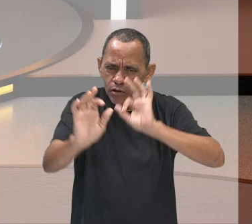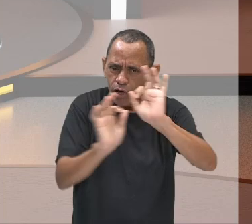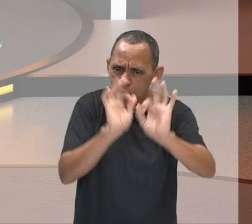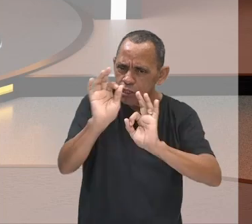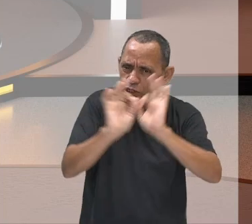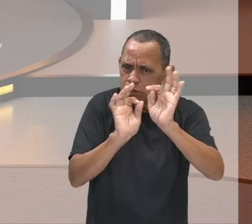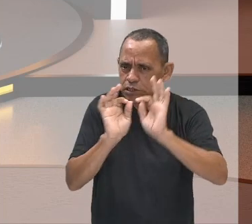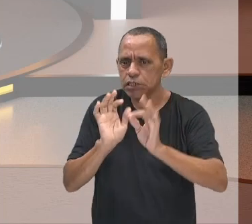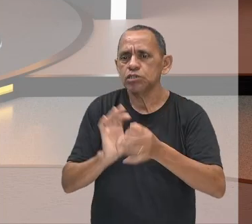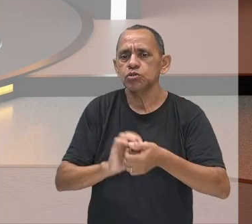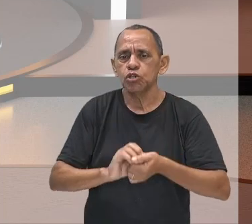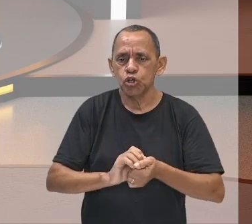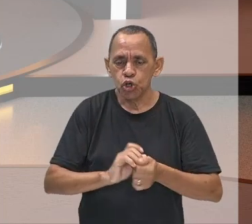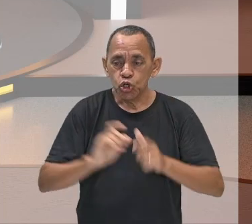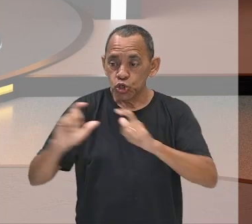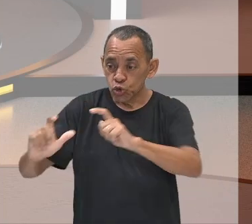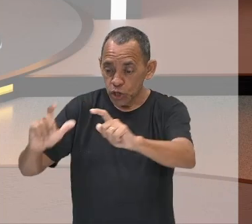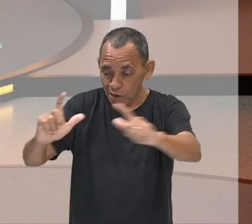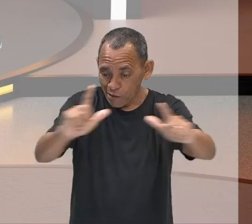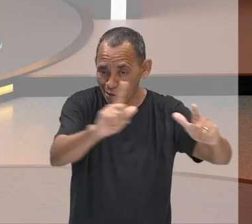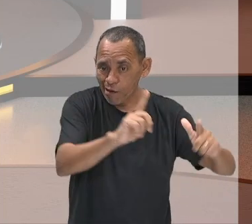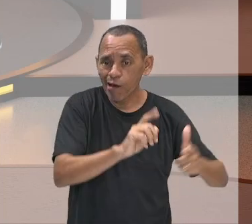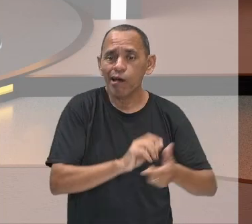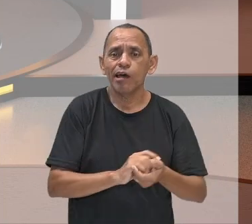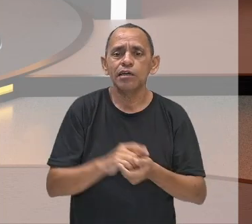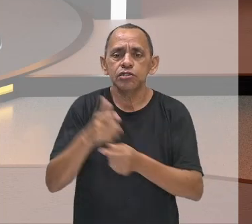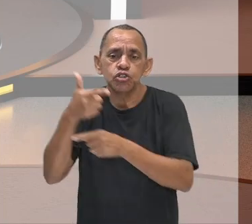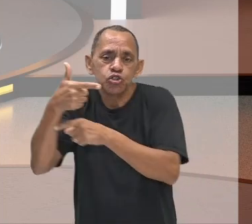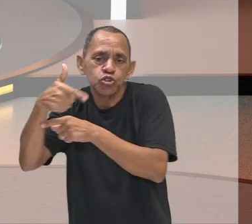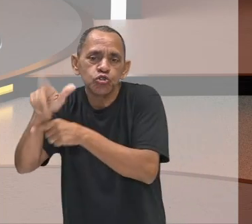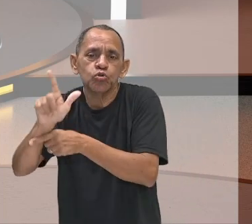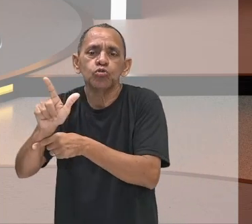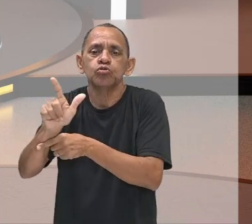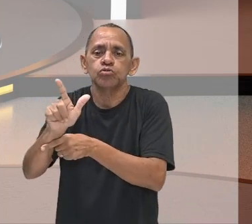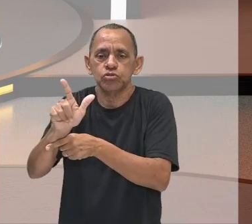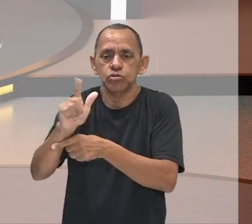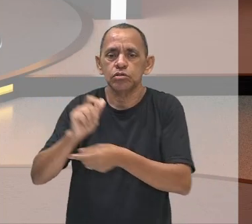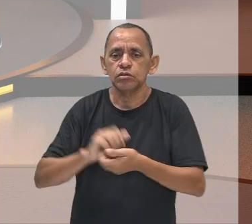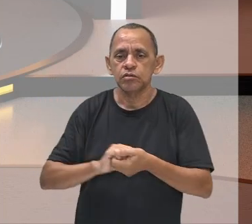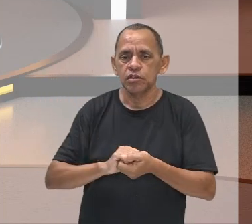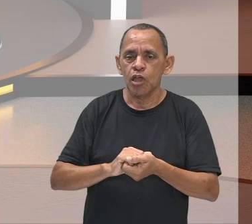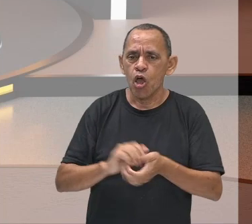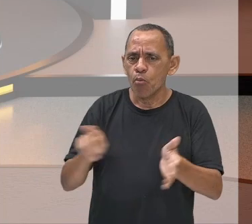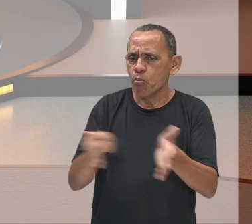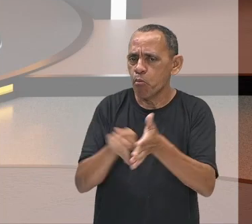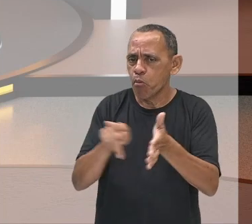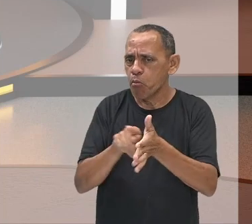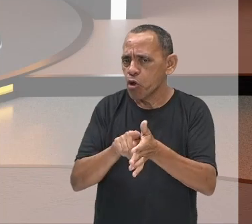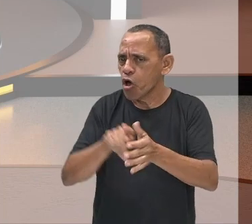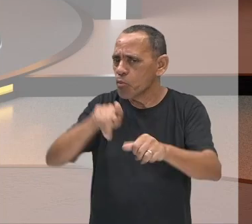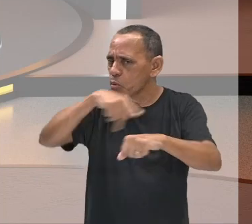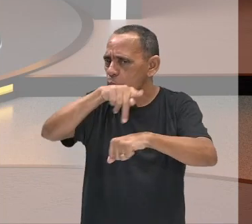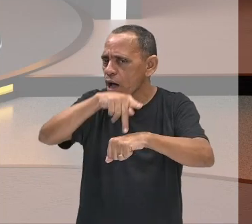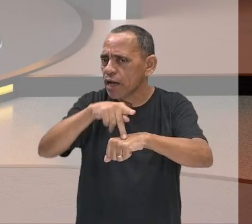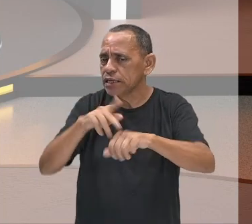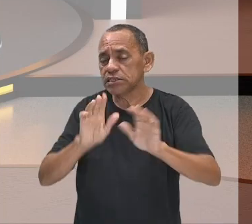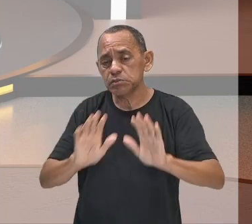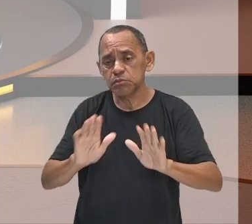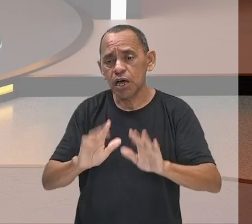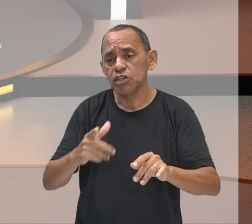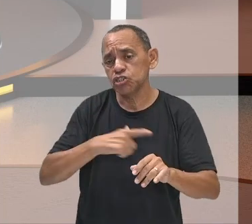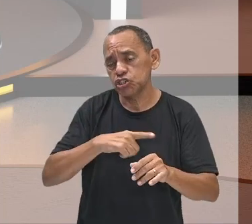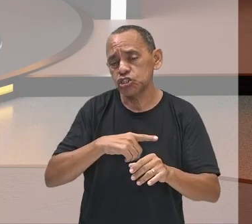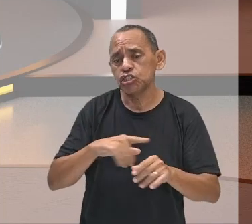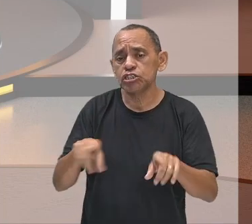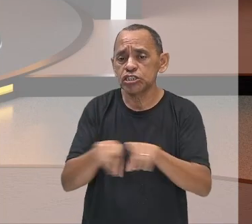para estabelecer ali a industrialização dentro do seu próprio território. Olha só que maravilha, gente. Os atos de navegação